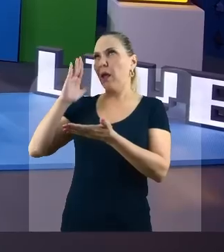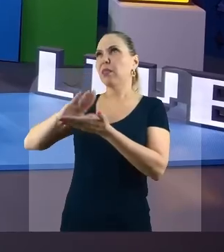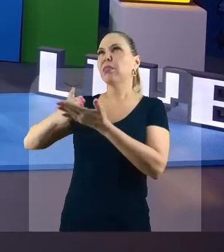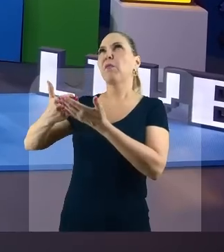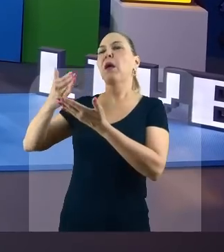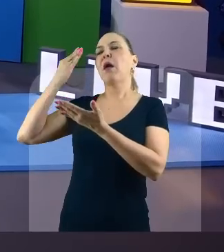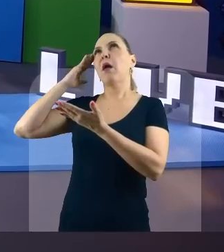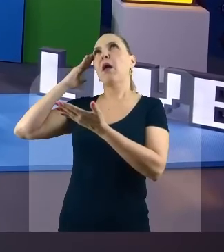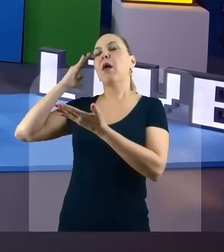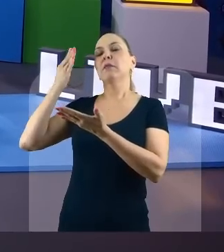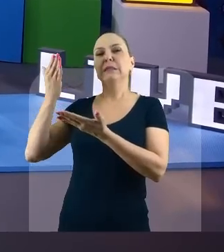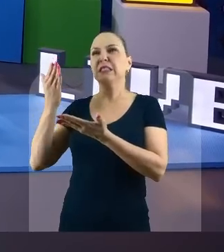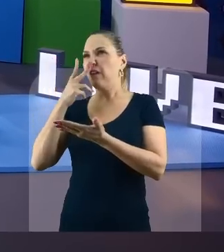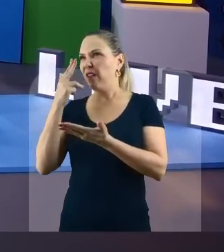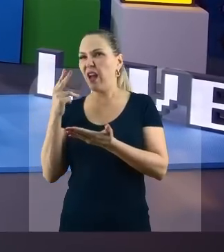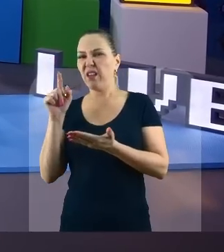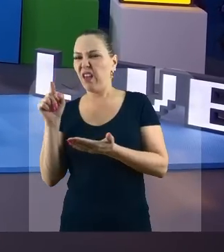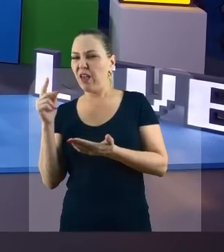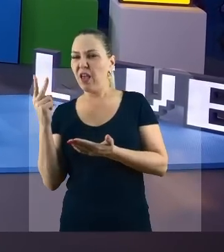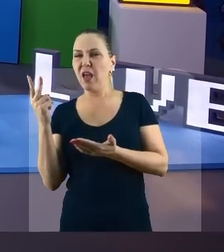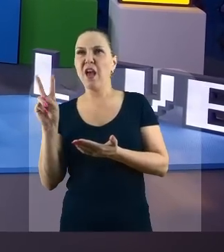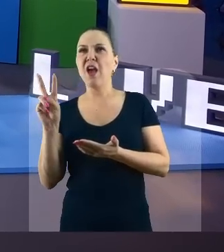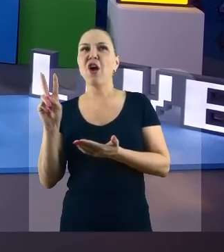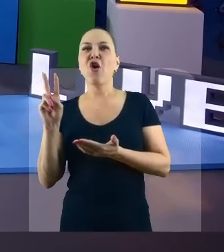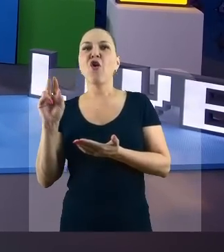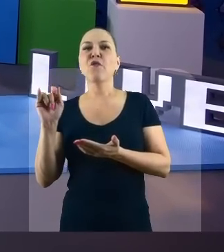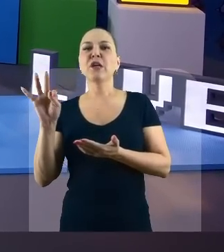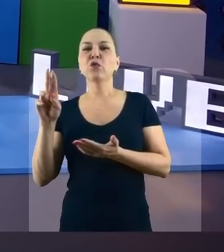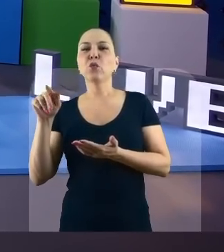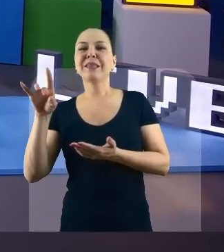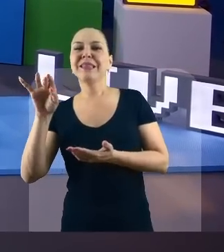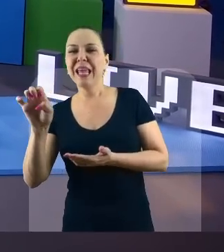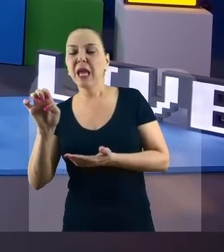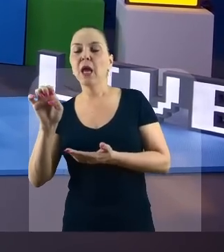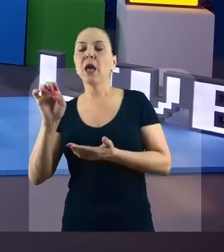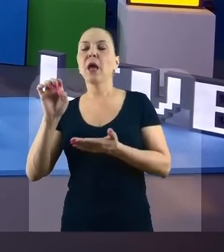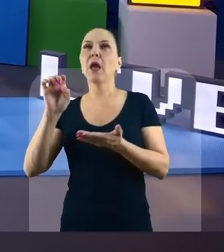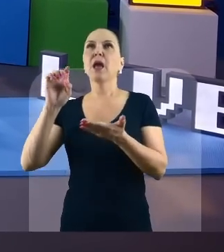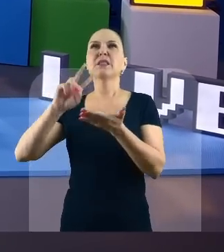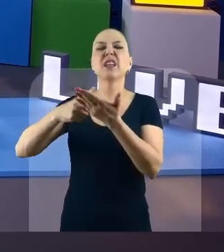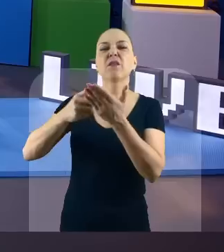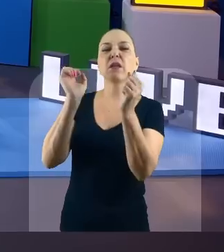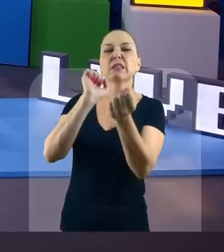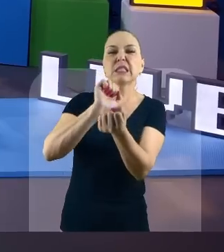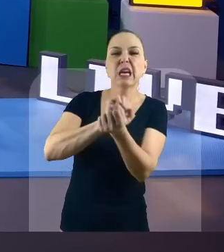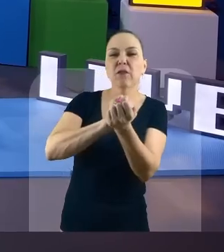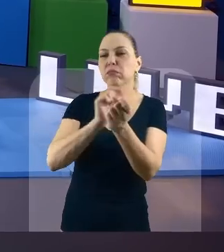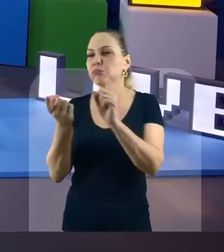o quê? Que povo que não tem virtude acaba por ser escravo, interpretando como se escravidão fosse